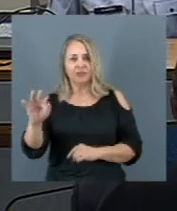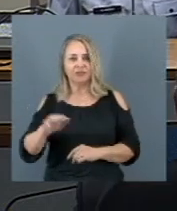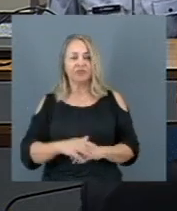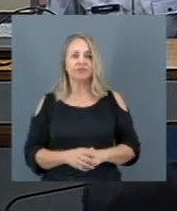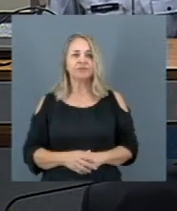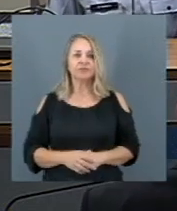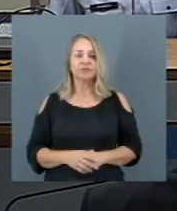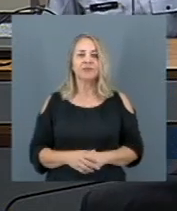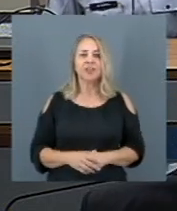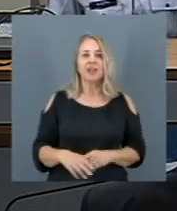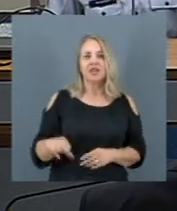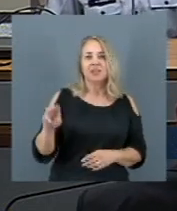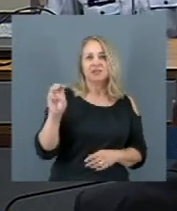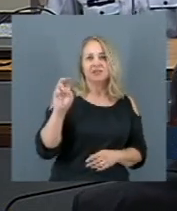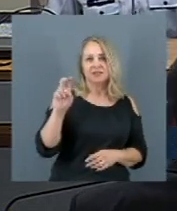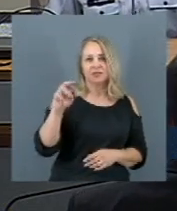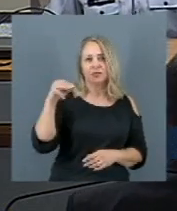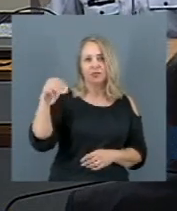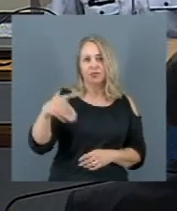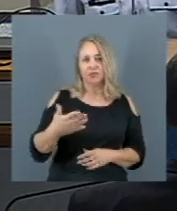tempo 5 minutos, pela liderança do governo.